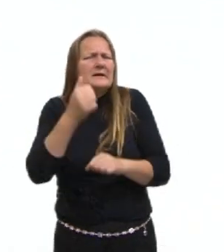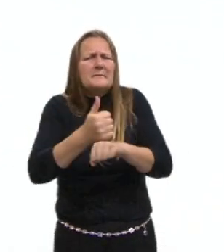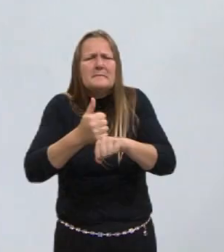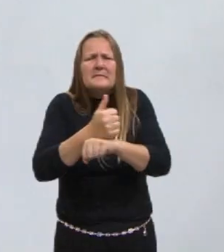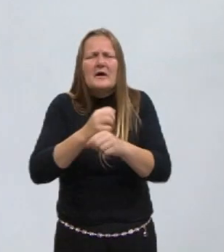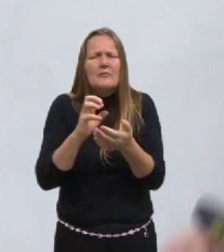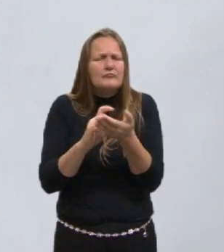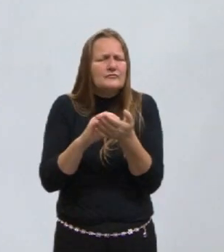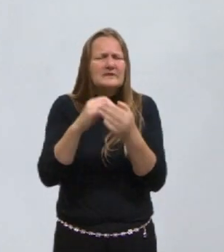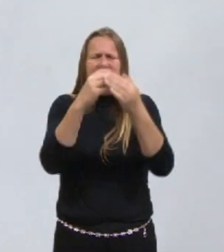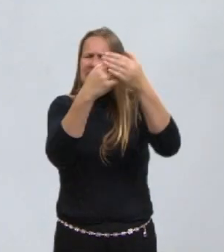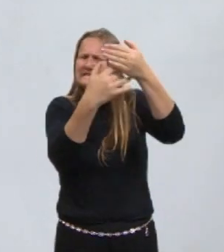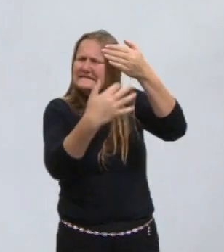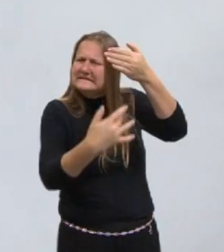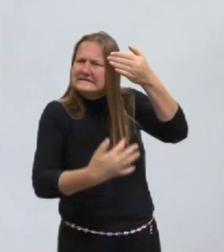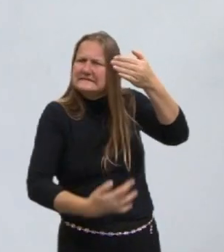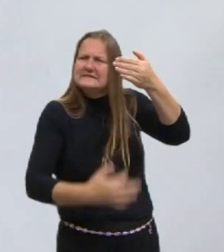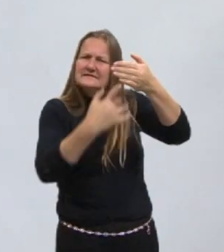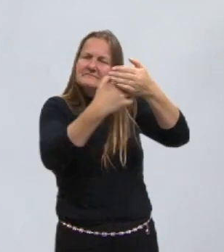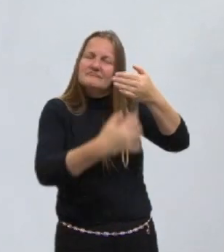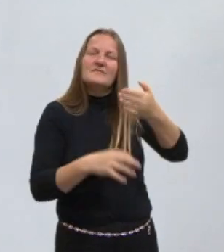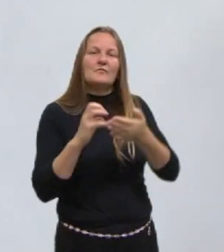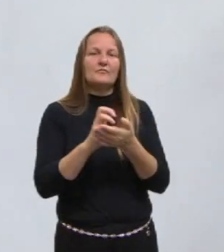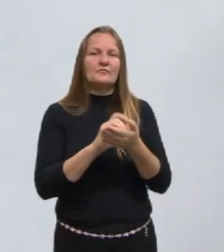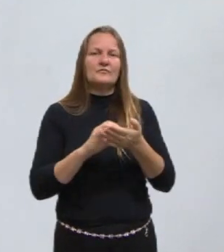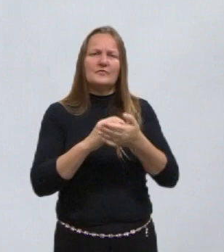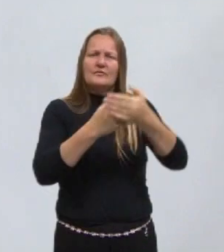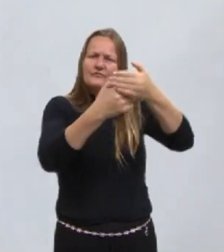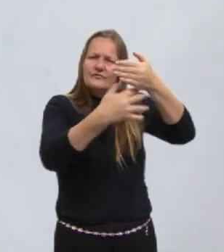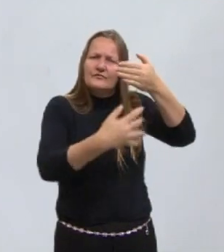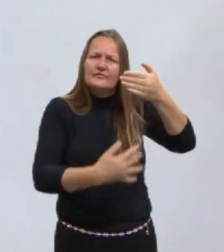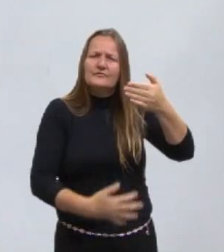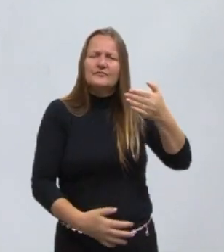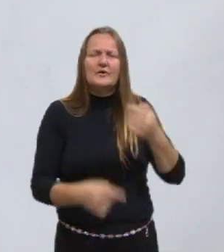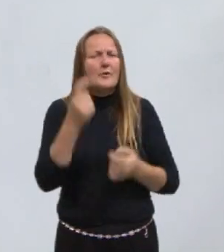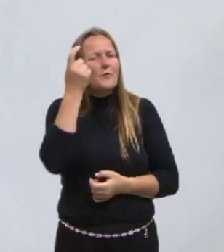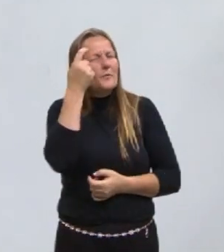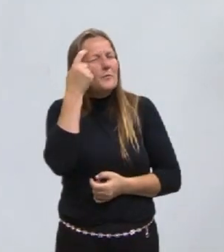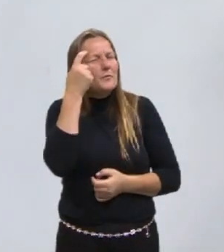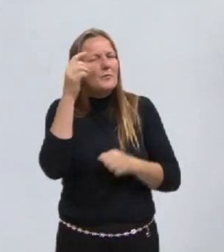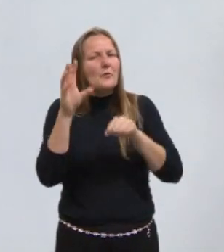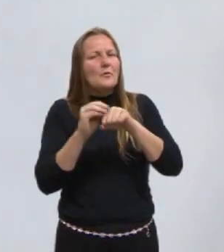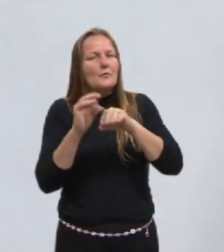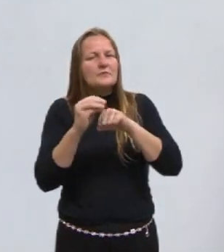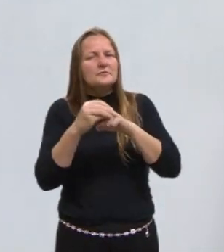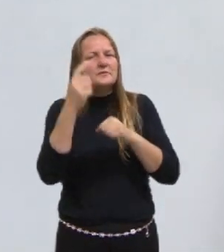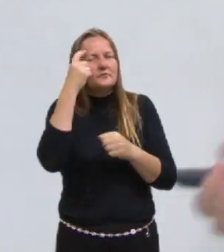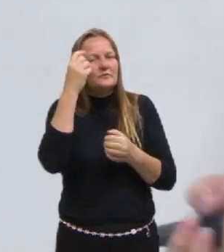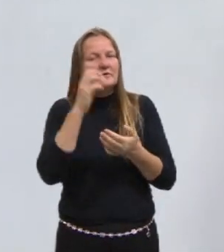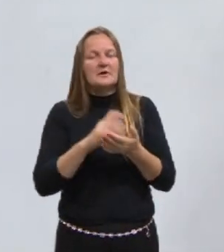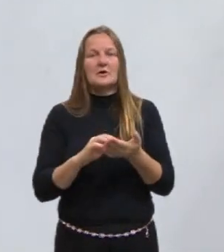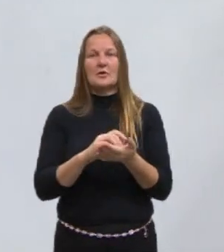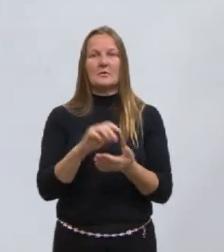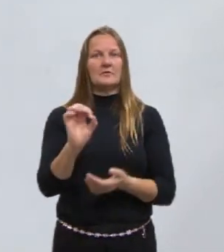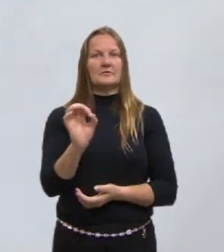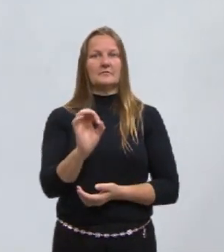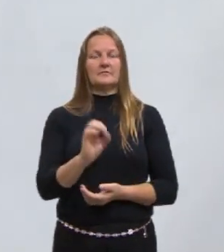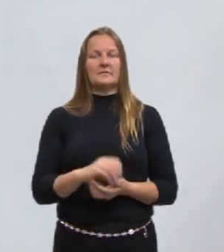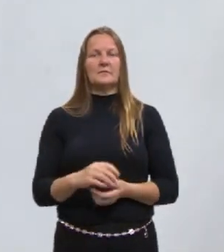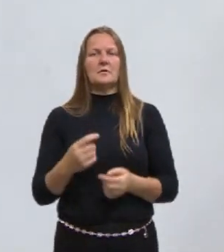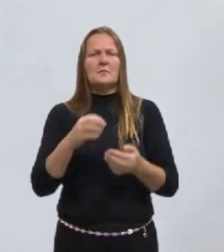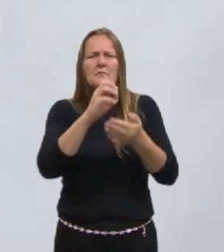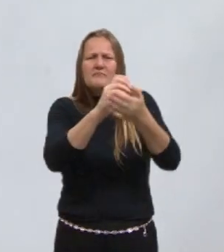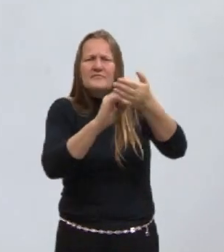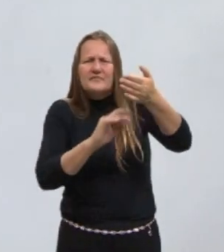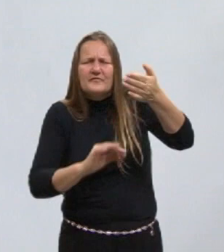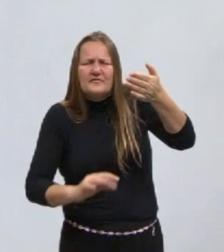contas enormes, né, usando os seus próprios conhecimentos. Então, não usavam calculadoras, né, porque eram contas